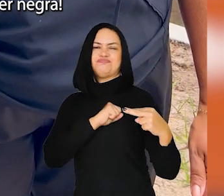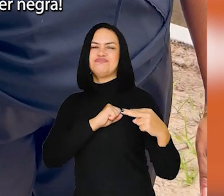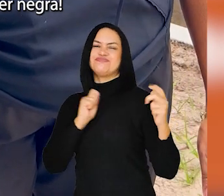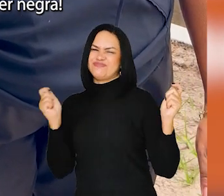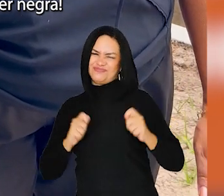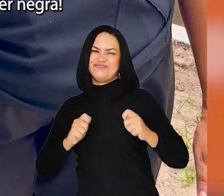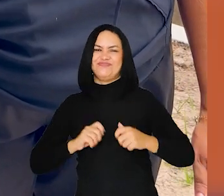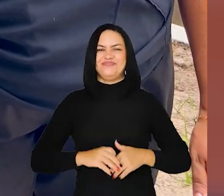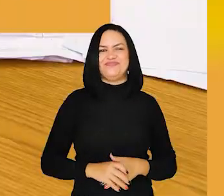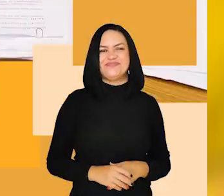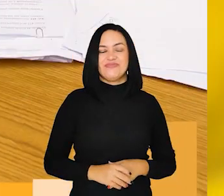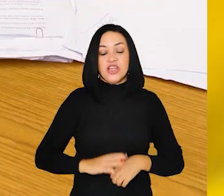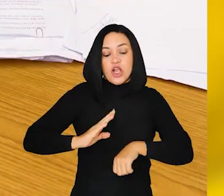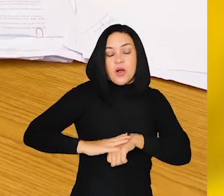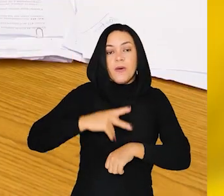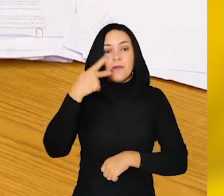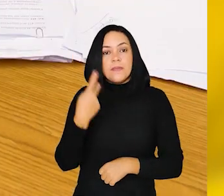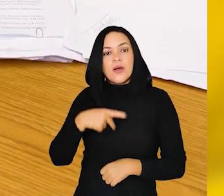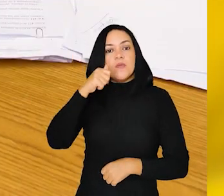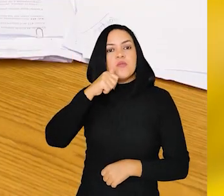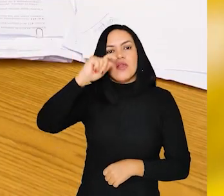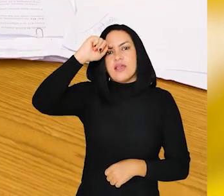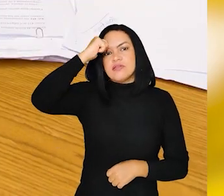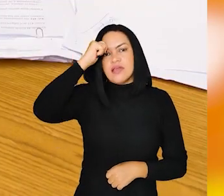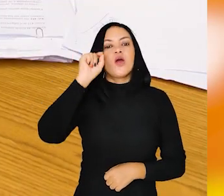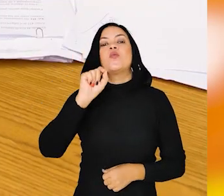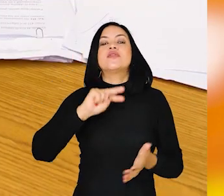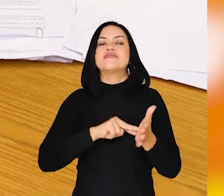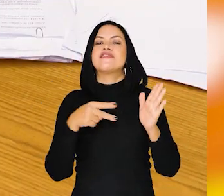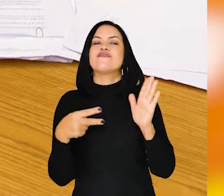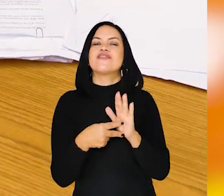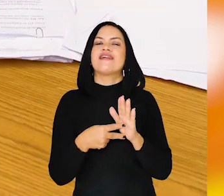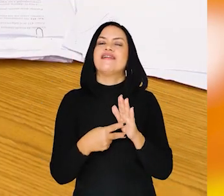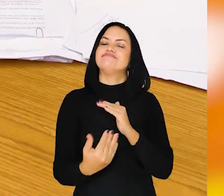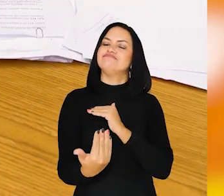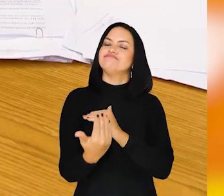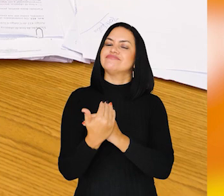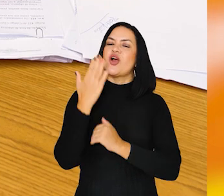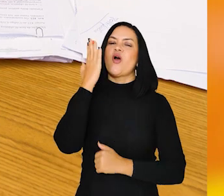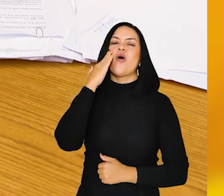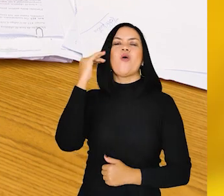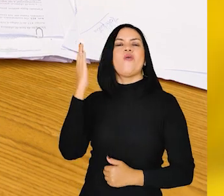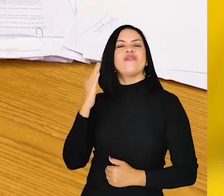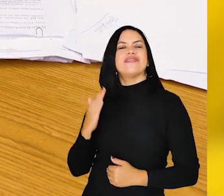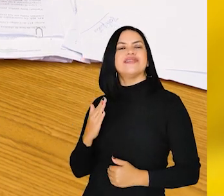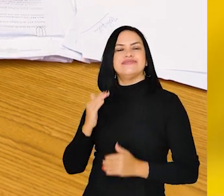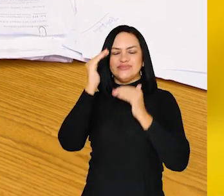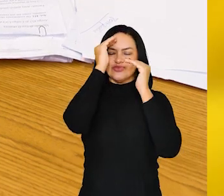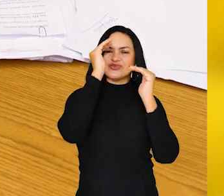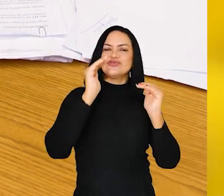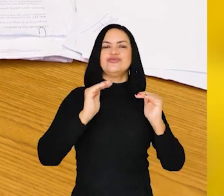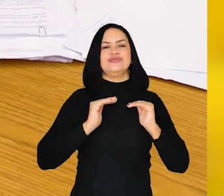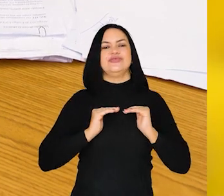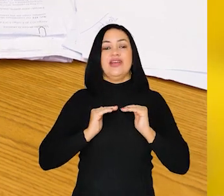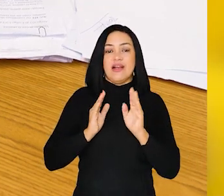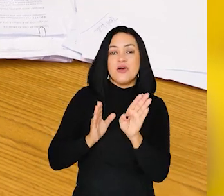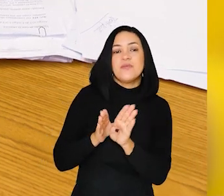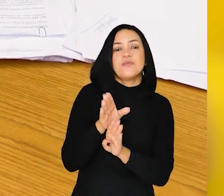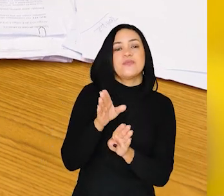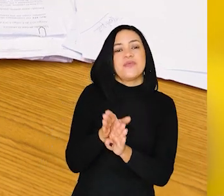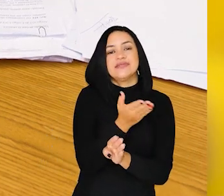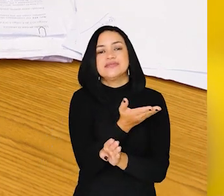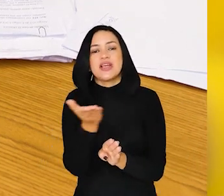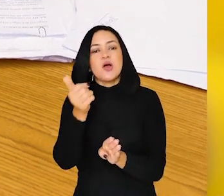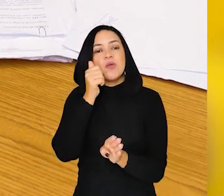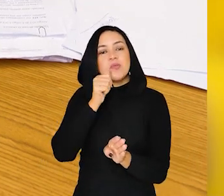como mulher negra. Para mim, ser mulher negra é uma honra, dignidade. A mensagem que eu deixo para